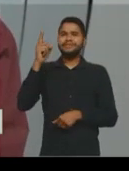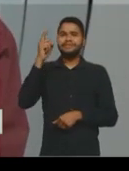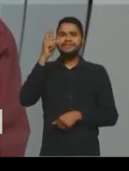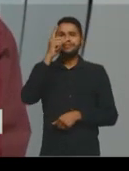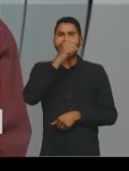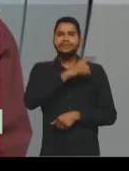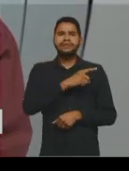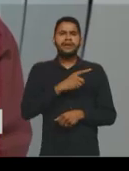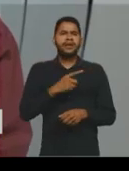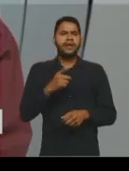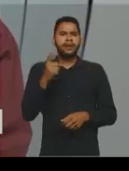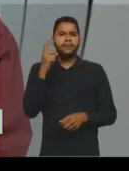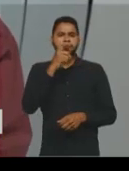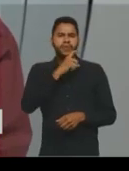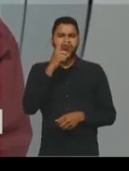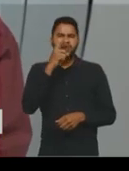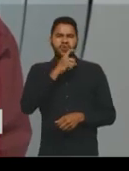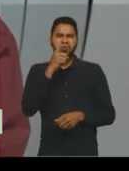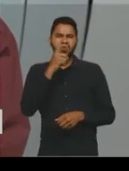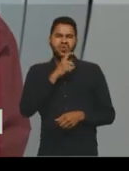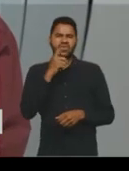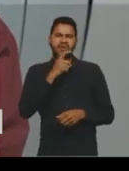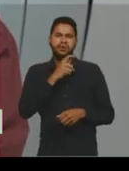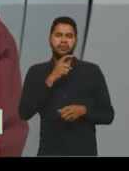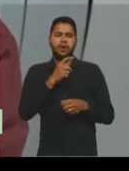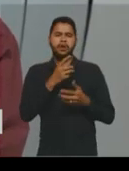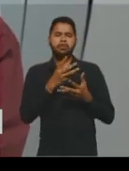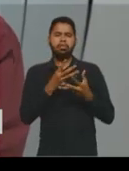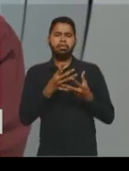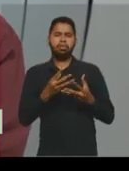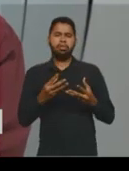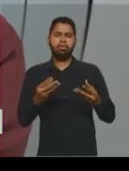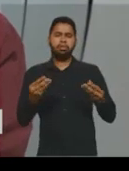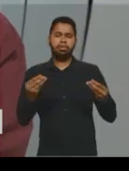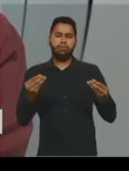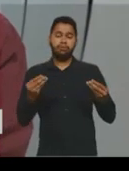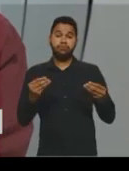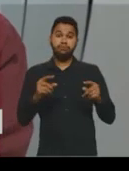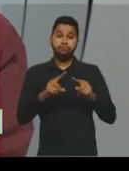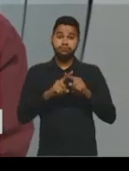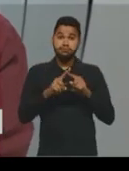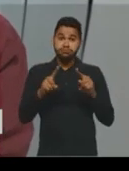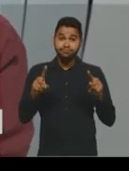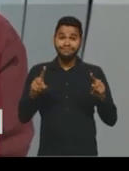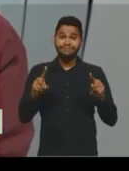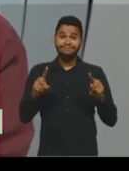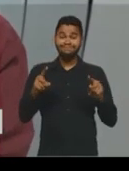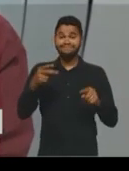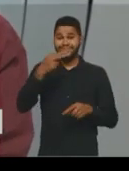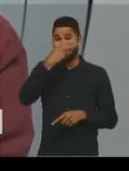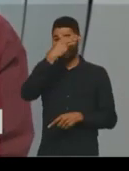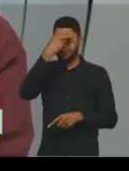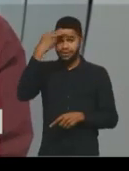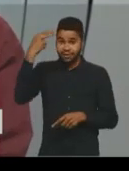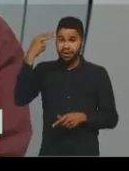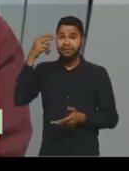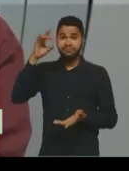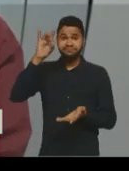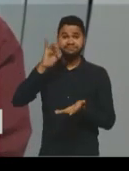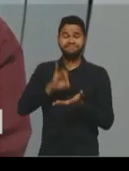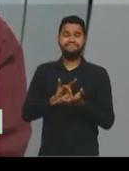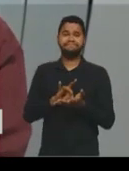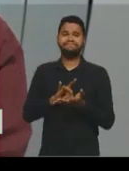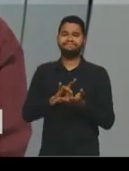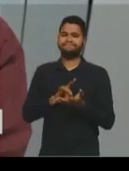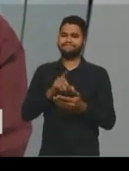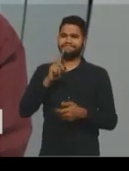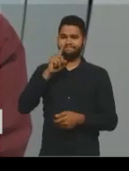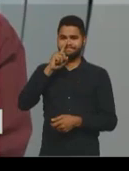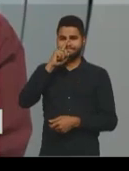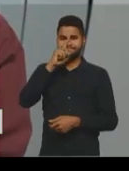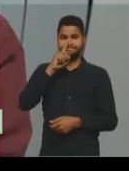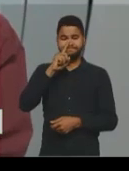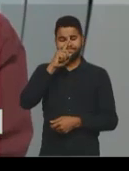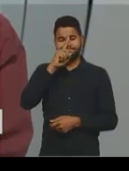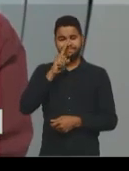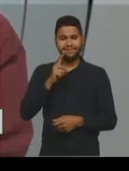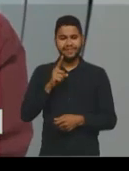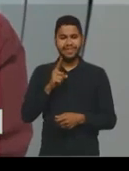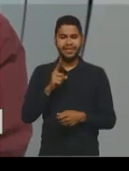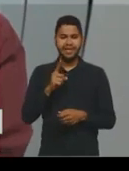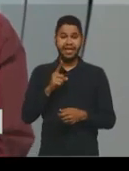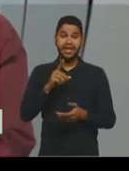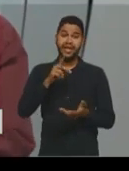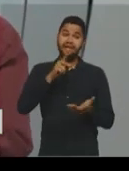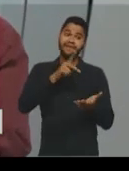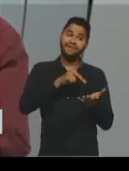assim, mentira tem perna curta, né? Tá. O estereótipo é uma meia-verdade, então ele é mais perigoso, porque é aquela coisa que